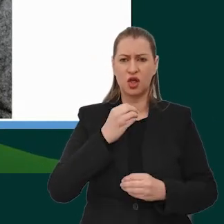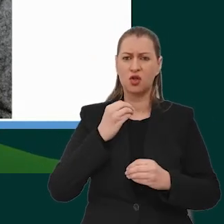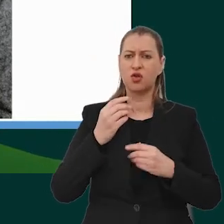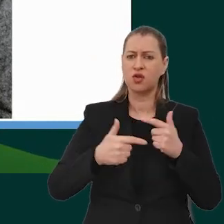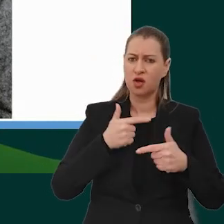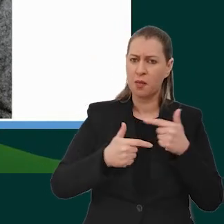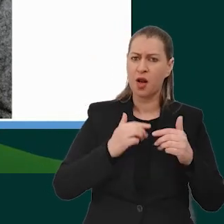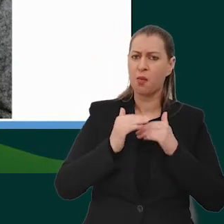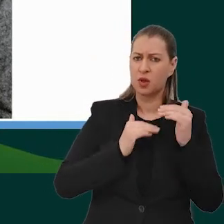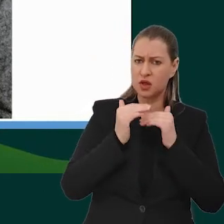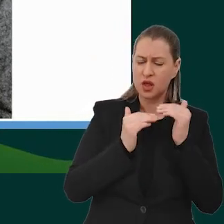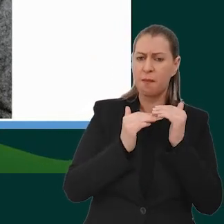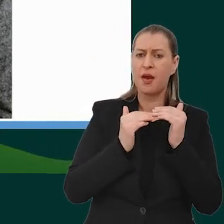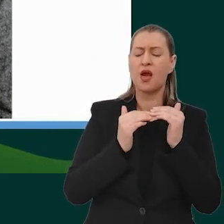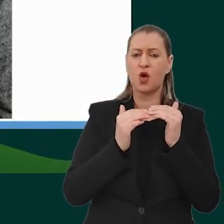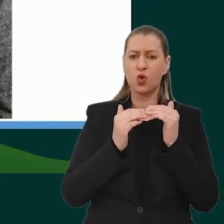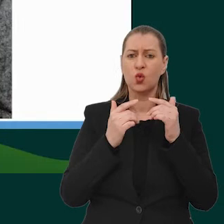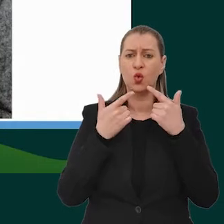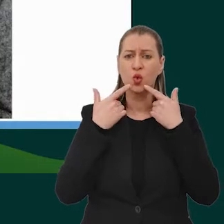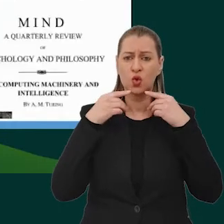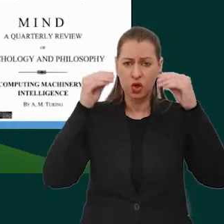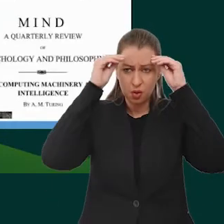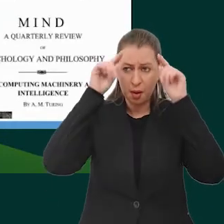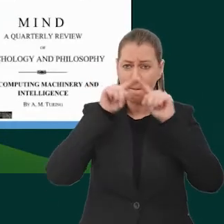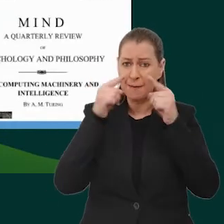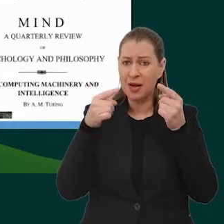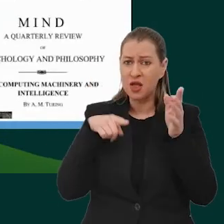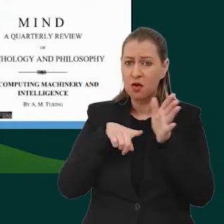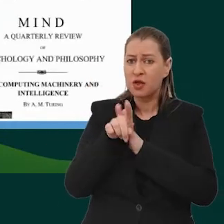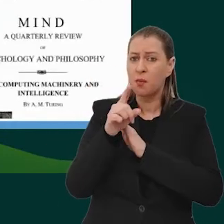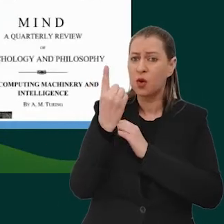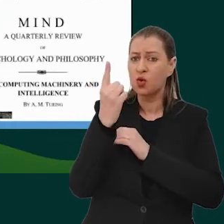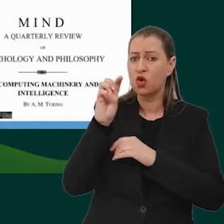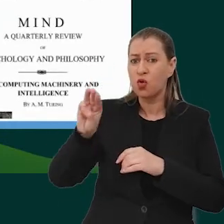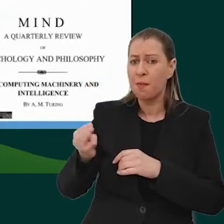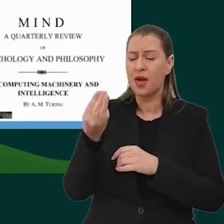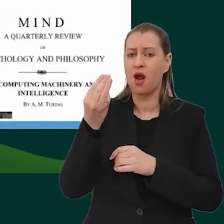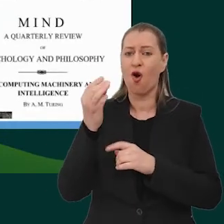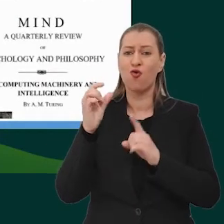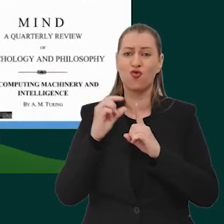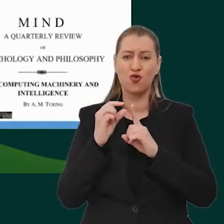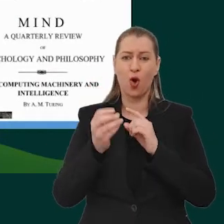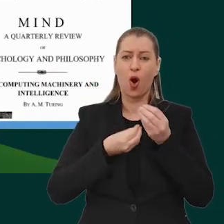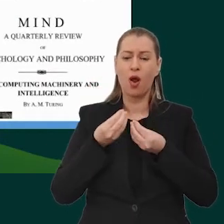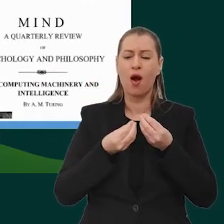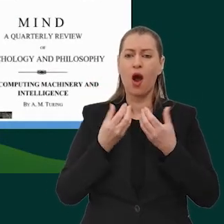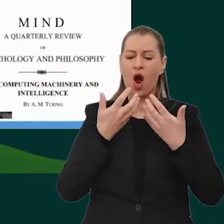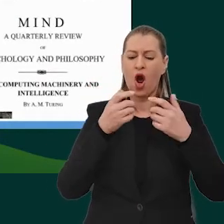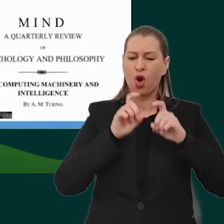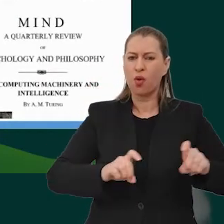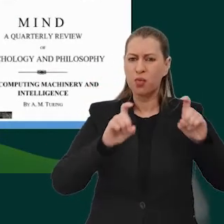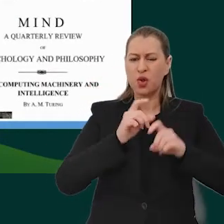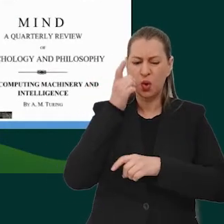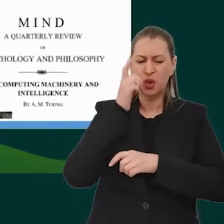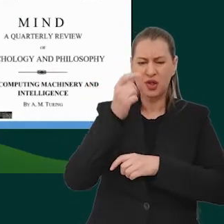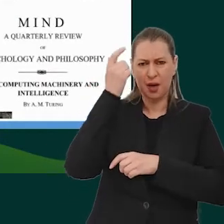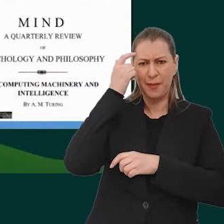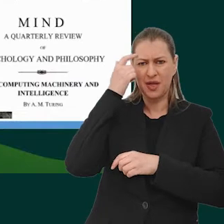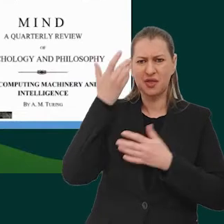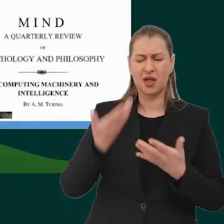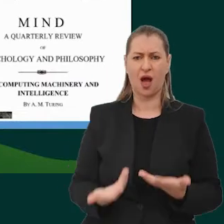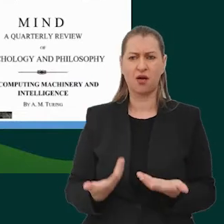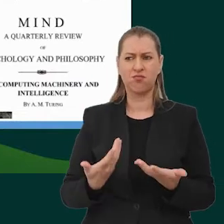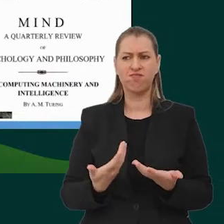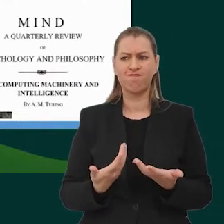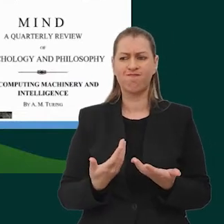linguagem, mas foi Turing quem fez a pergunta de $1 milhão. Ele perguntou: máquinas conseguem pensar?